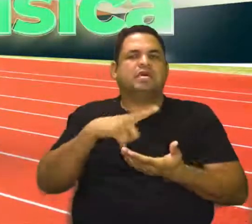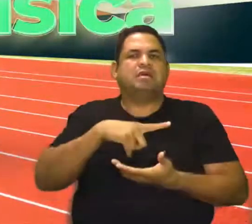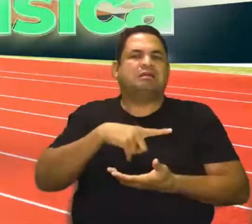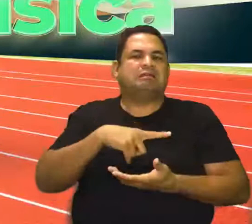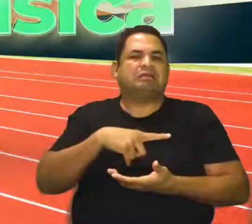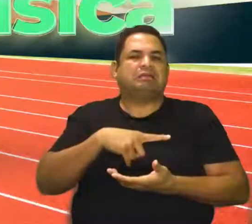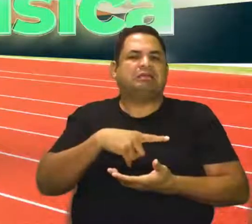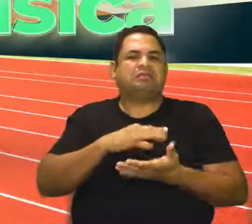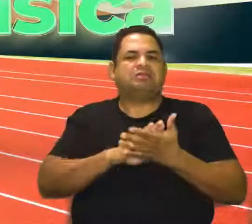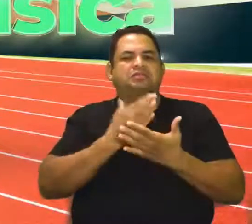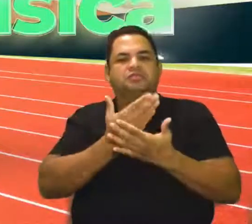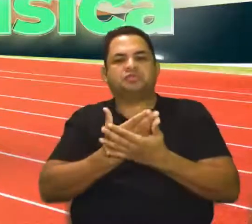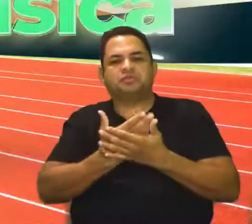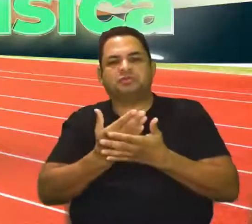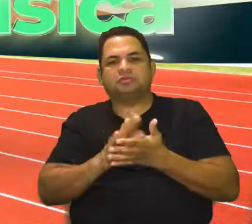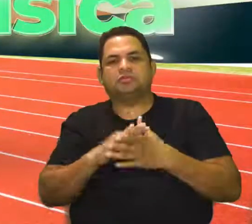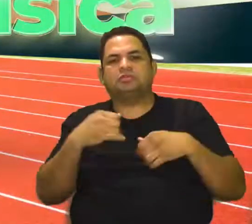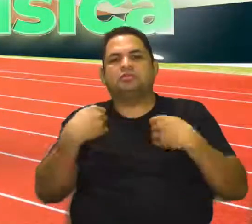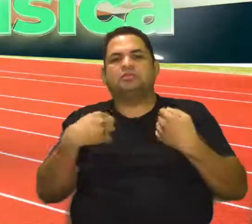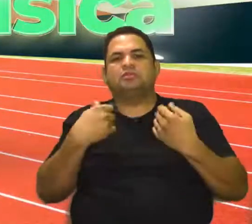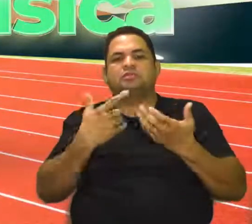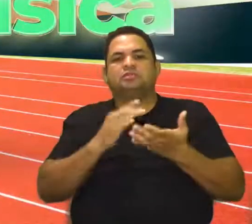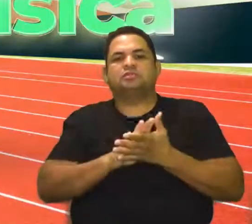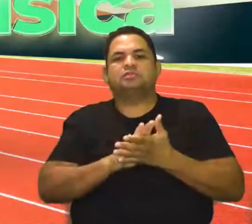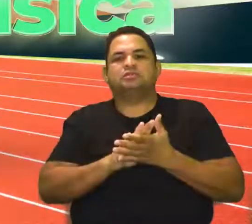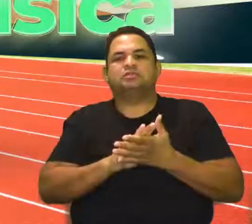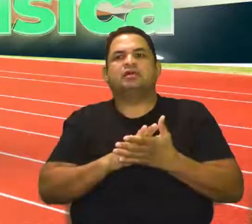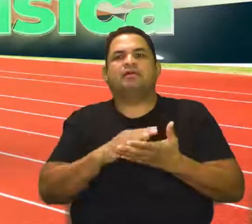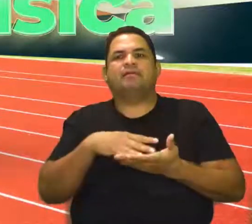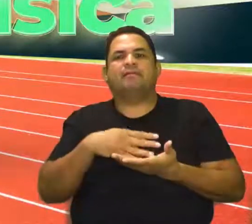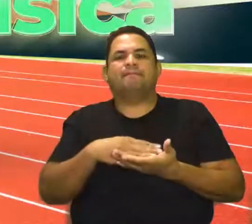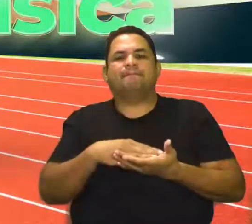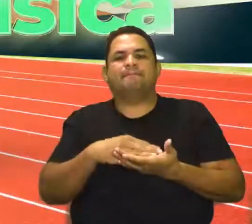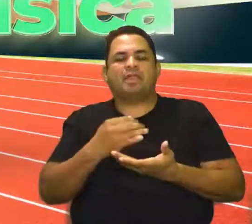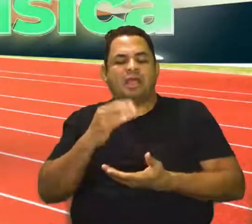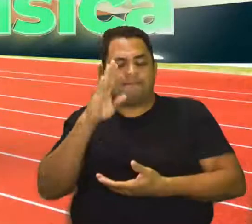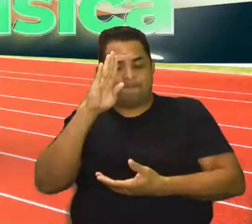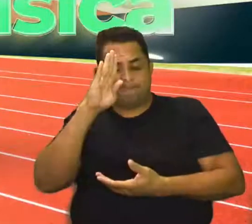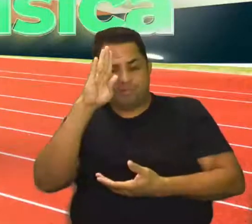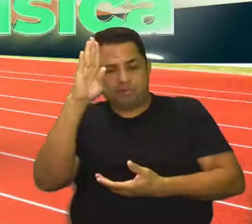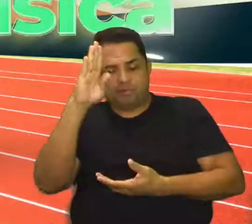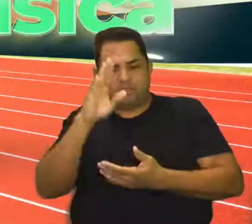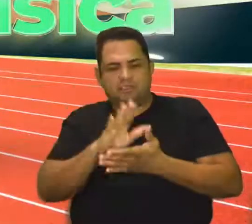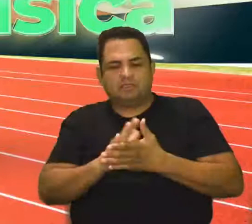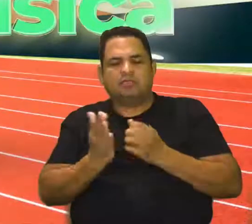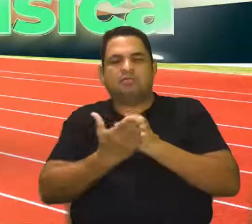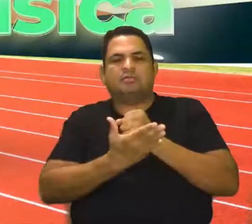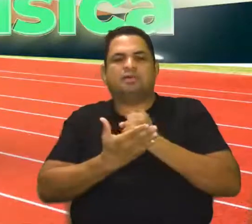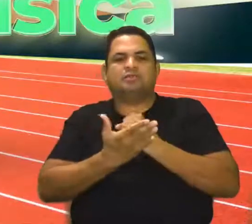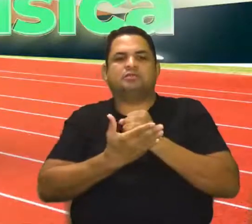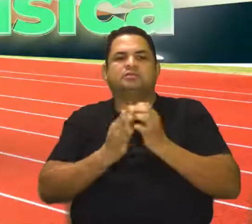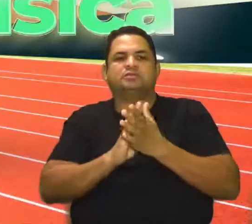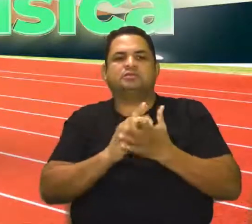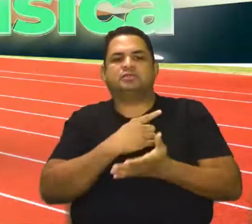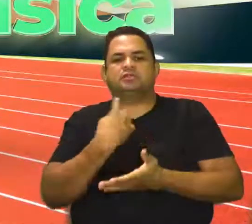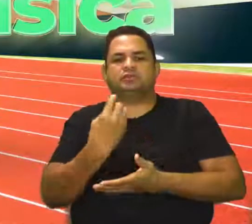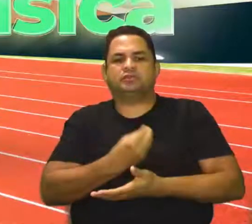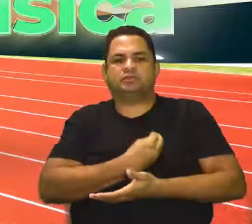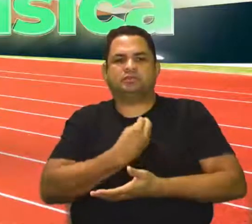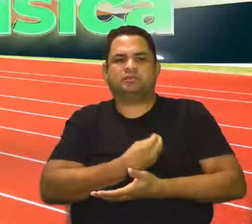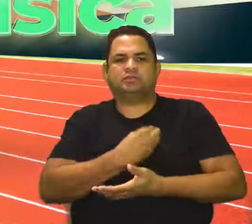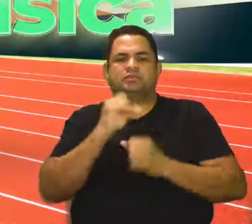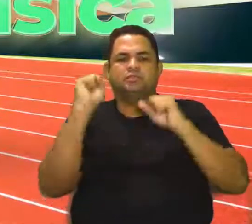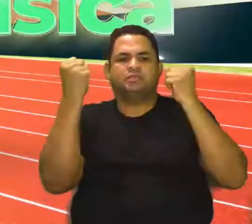estudo. A gente precisa colocar ela como uma prioridade, que é uma necessidade básica da minha vida. E tanto é que a educação física é